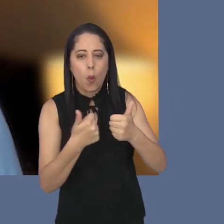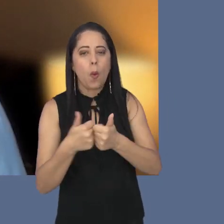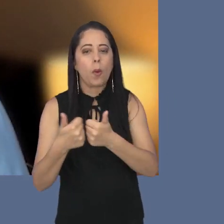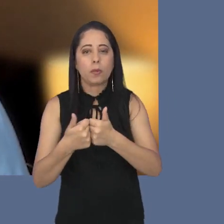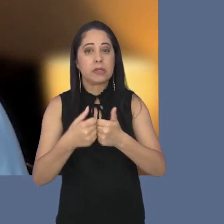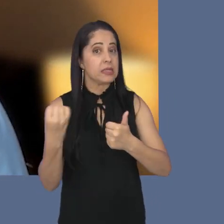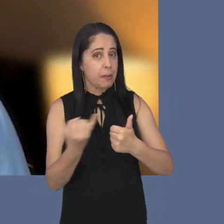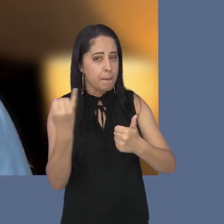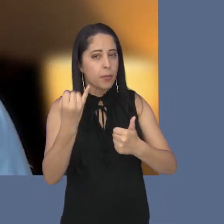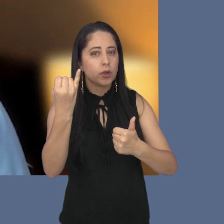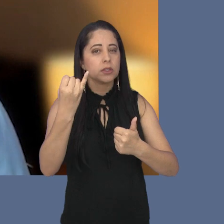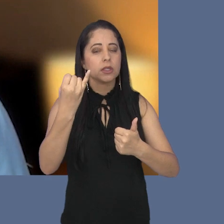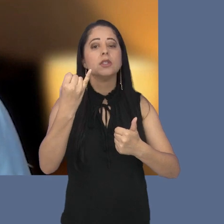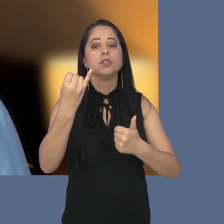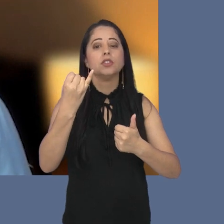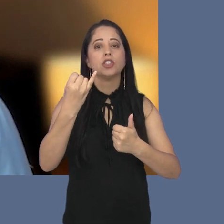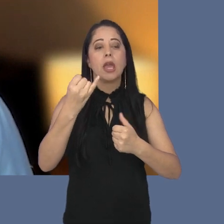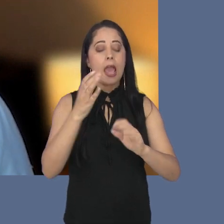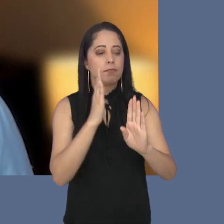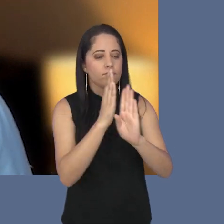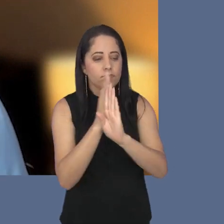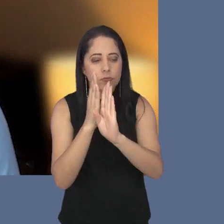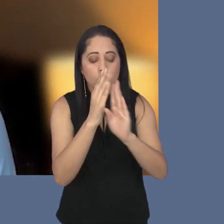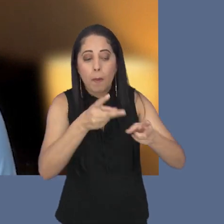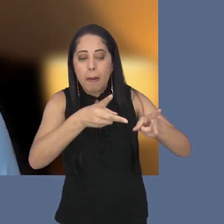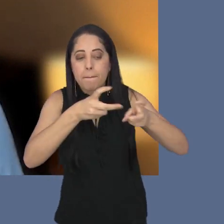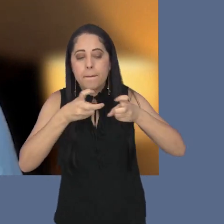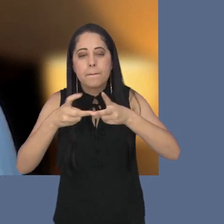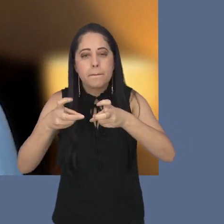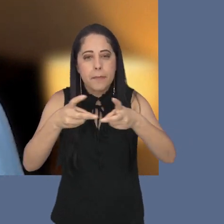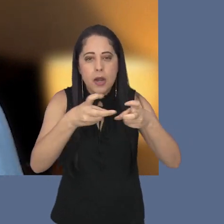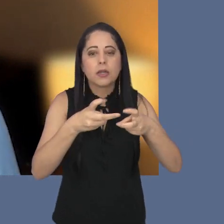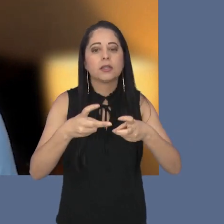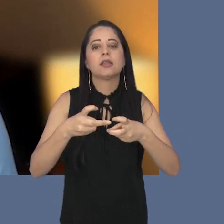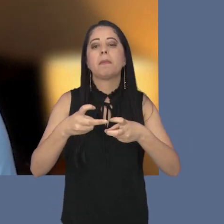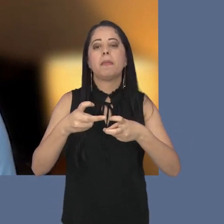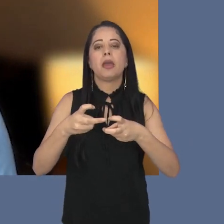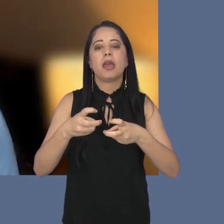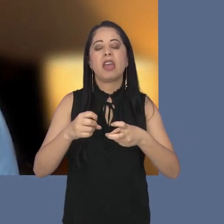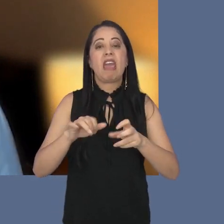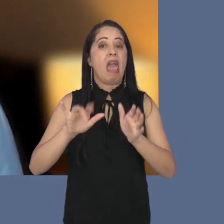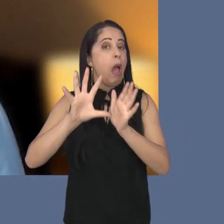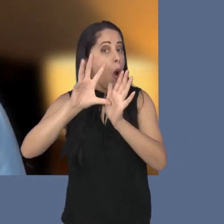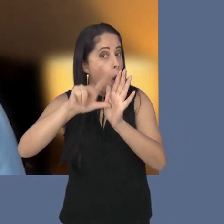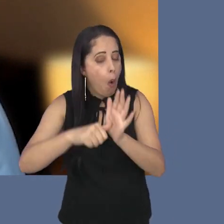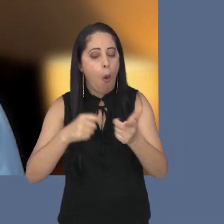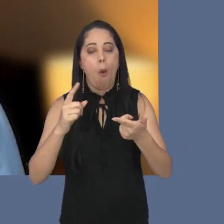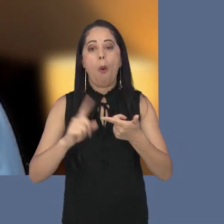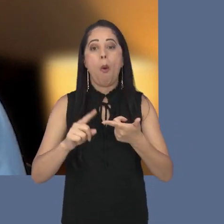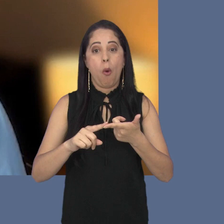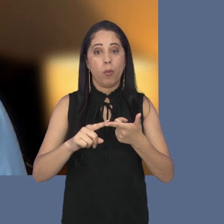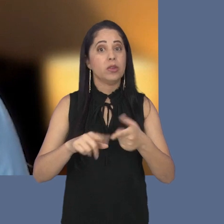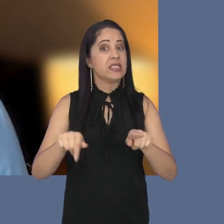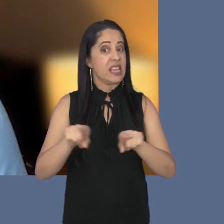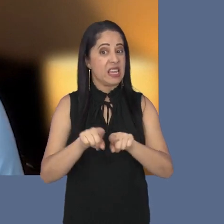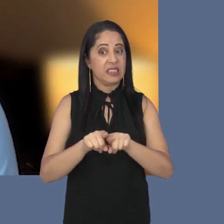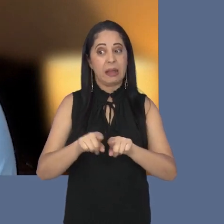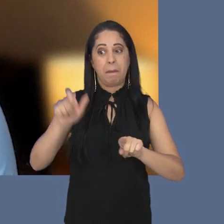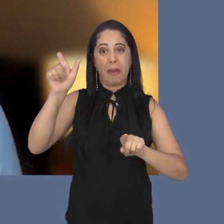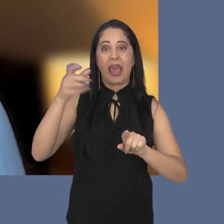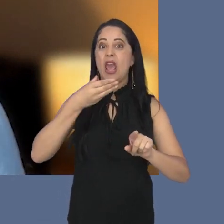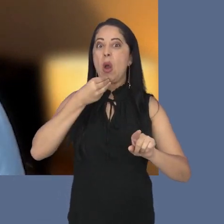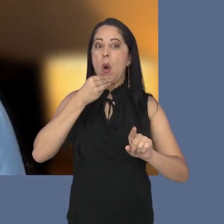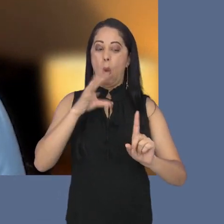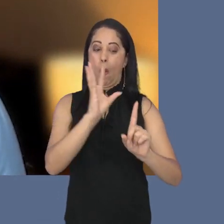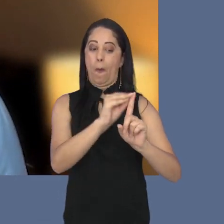do ônibus, e ali é importante também para a gente poder identificar casos de pequenos furtos,